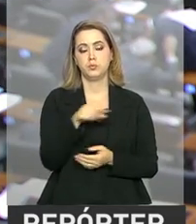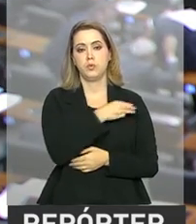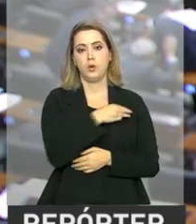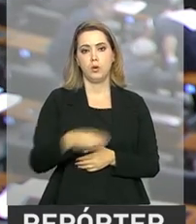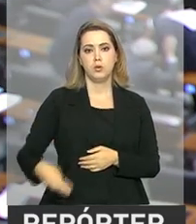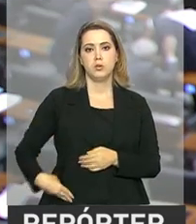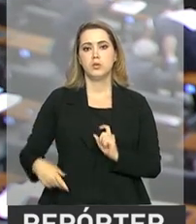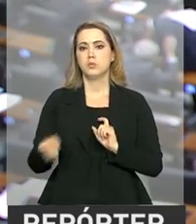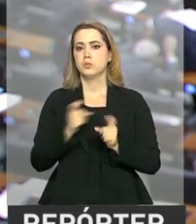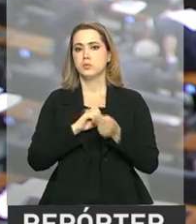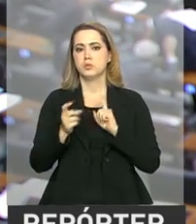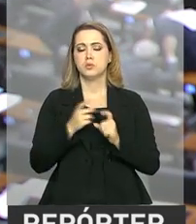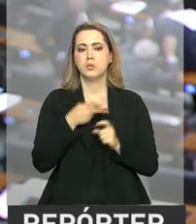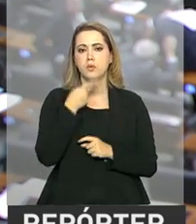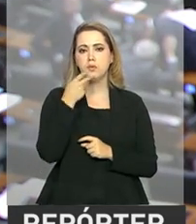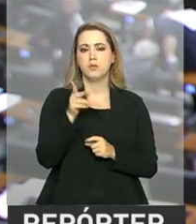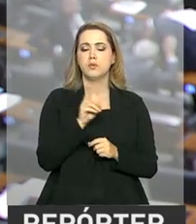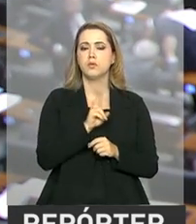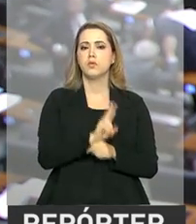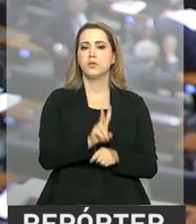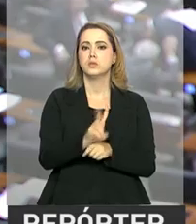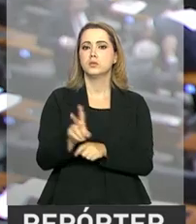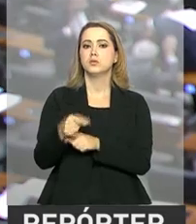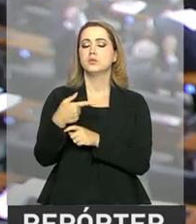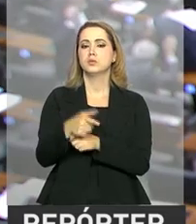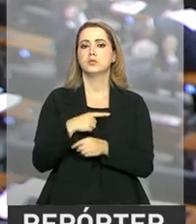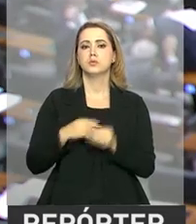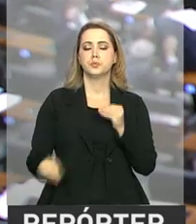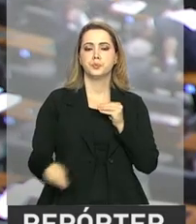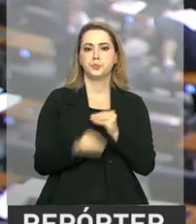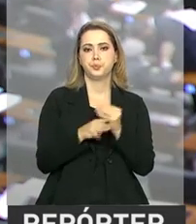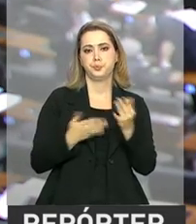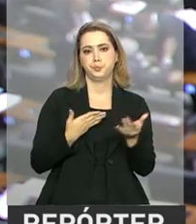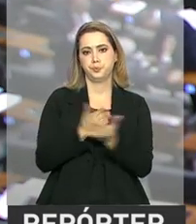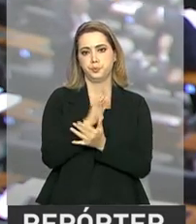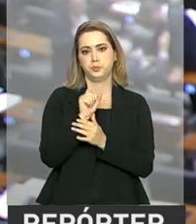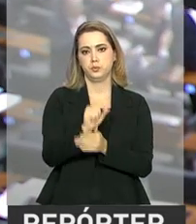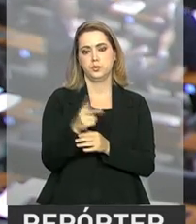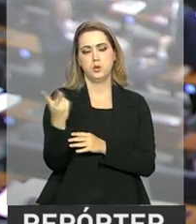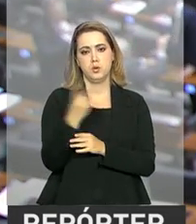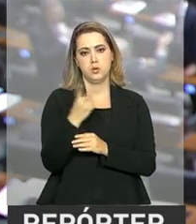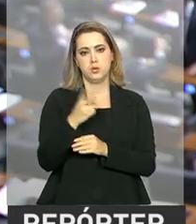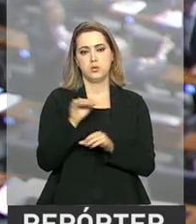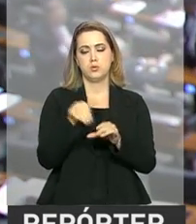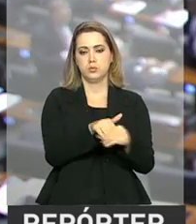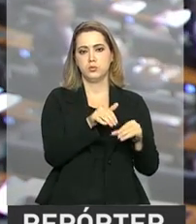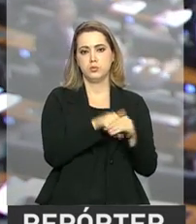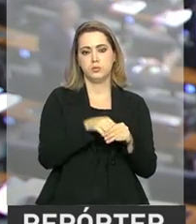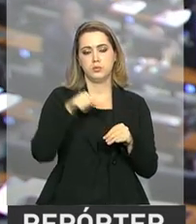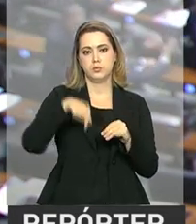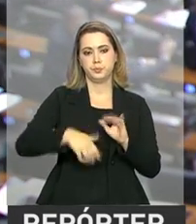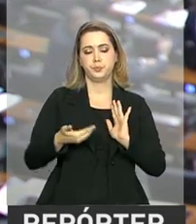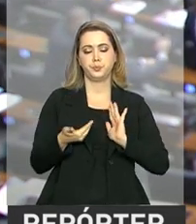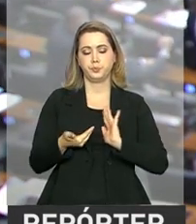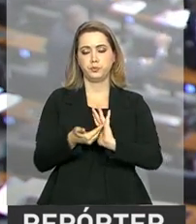da Fazenda, Henrique Meirelles, defendeu a aprovação da proposta em segundo turno aqui na Câmara dos